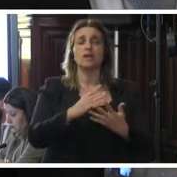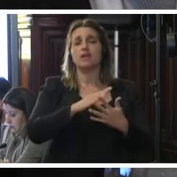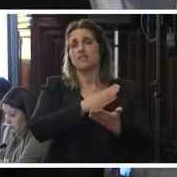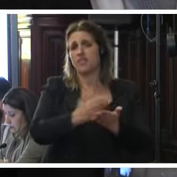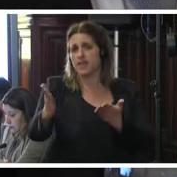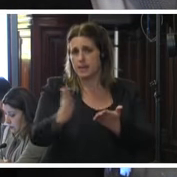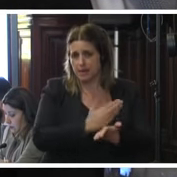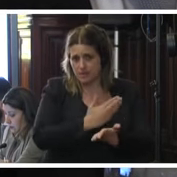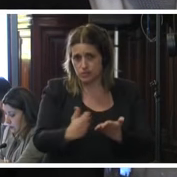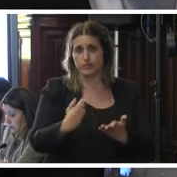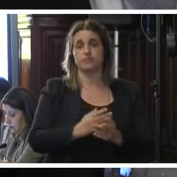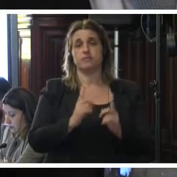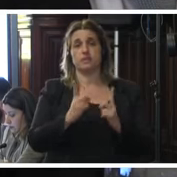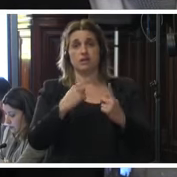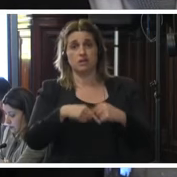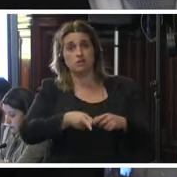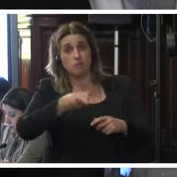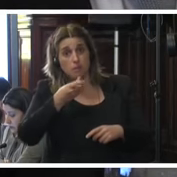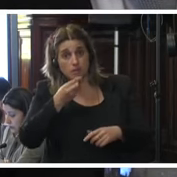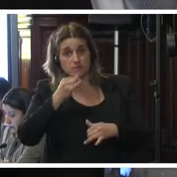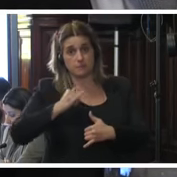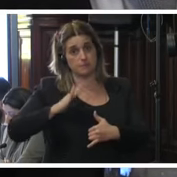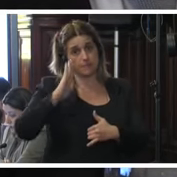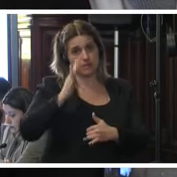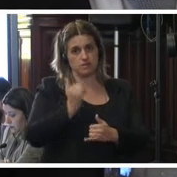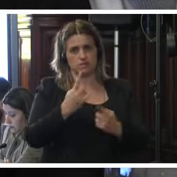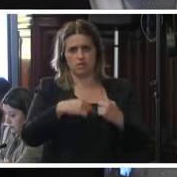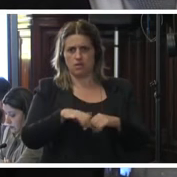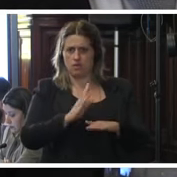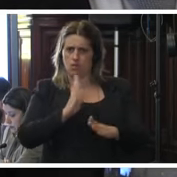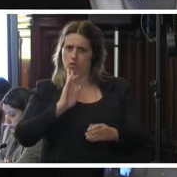estrita medida do que seja necessário e para o cumprimento do dever legal.